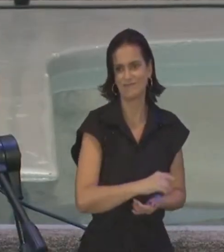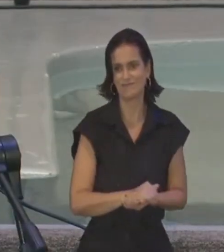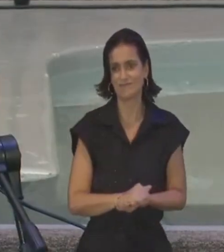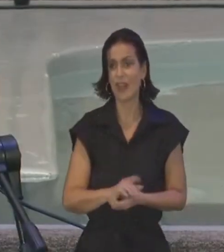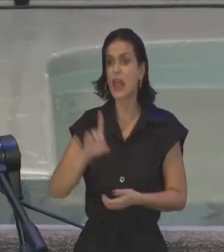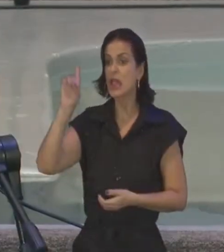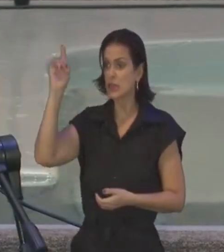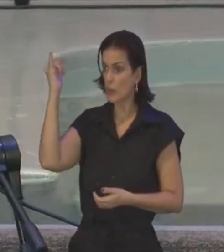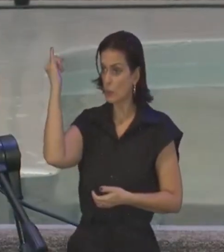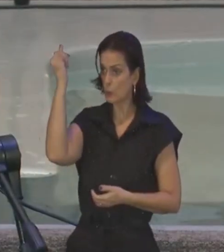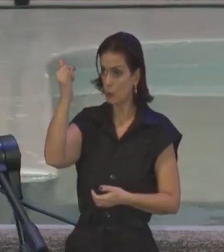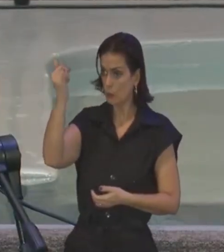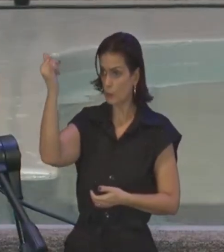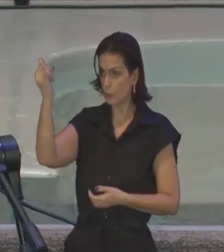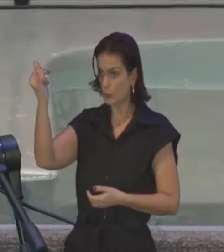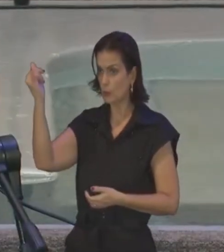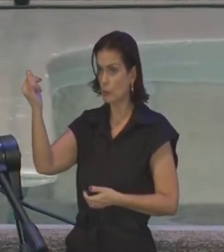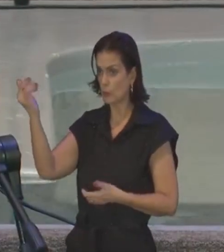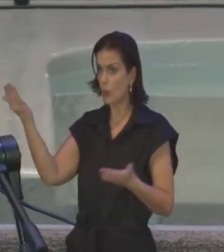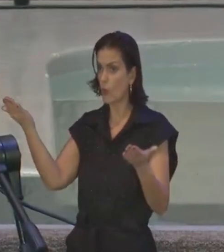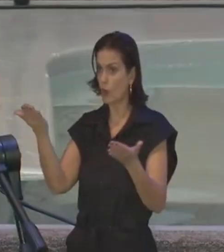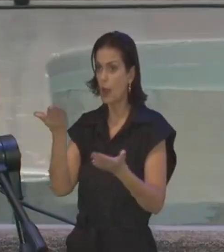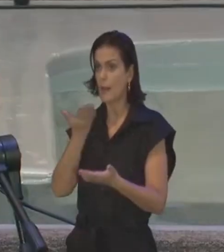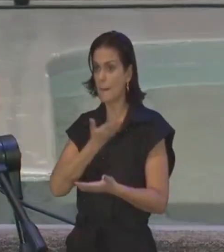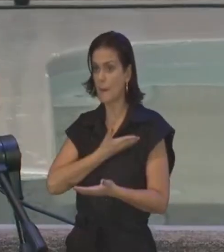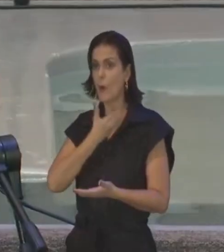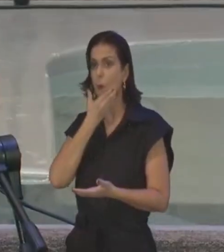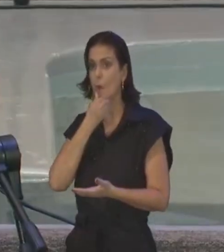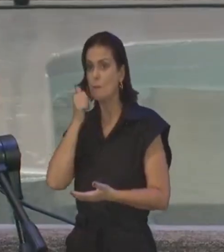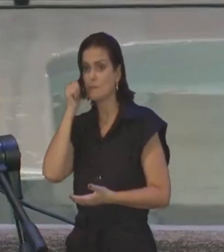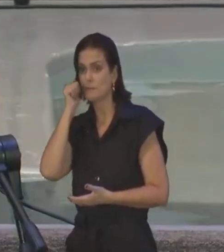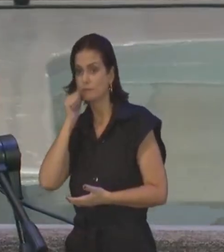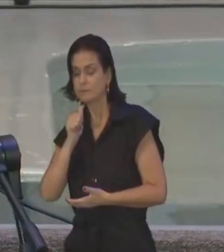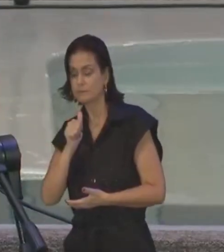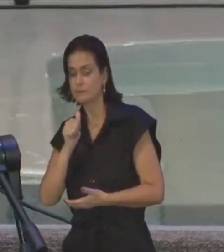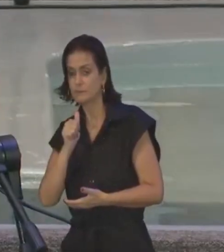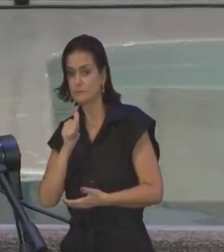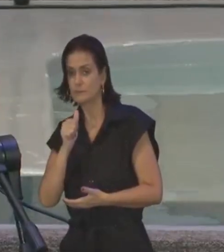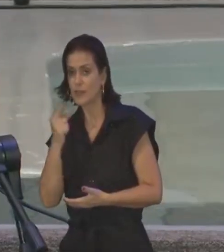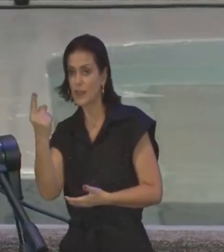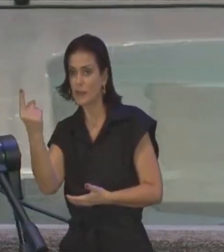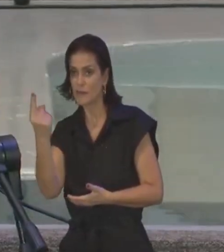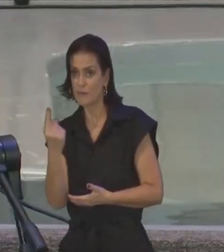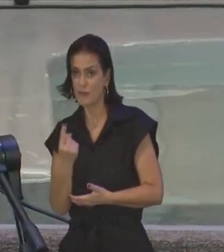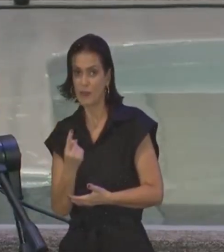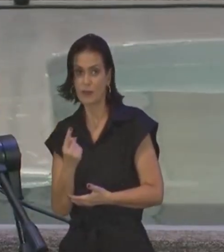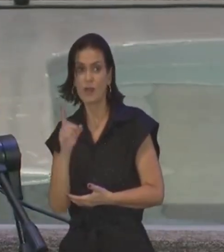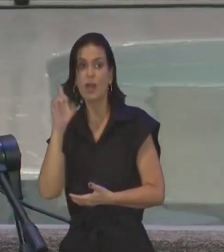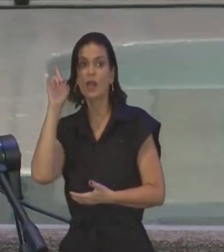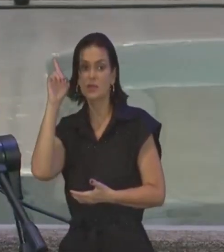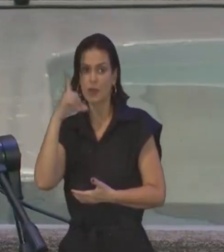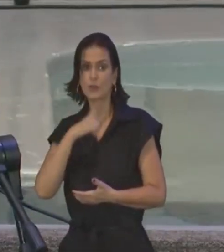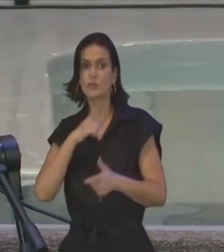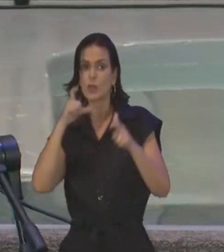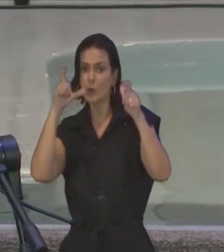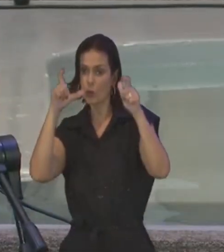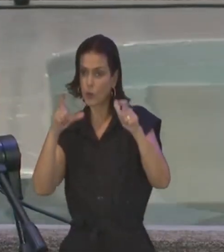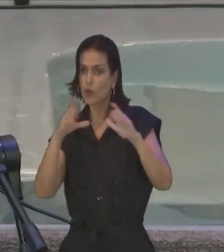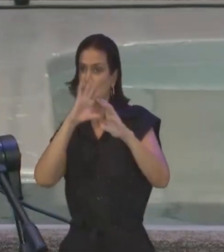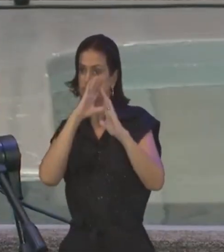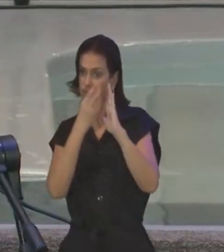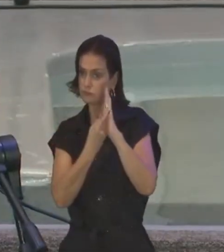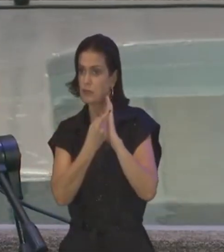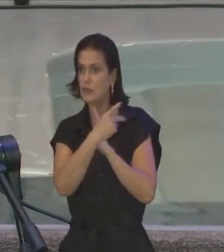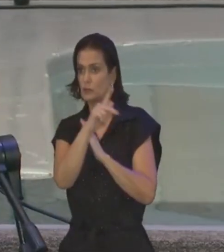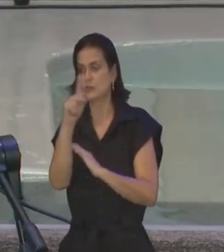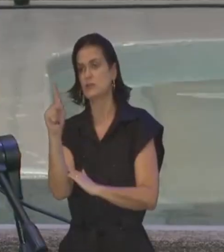Deus está falando ao seu coração nesta manhã, meu amigo, minha amiga, você que aqui veio. Deus tem um lugarzinho nesta igreja para